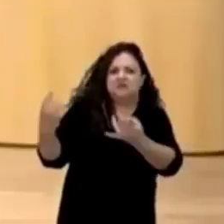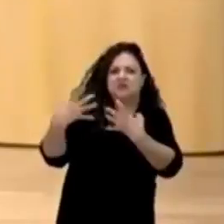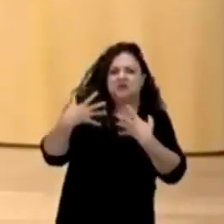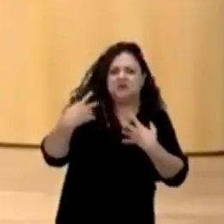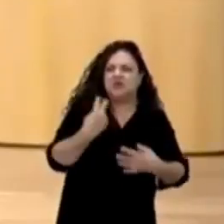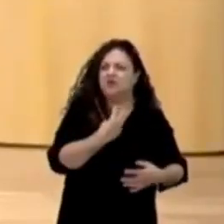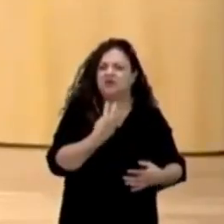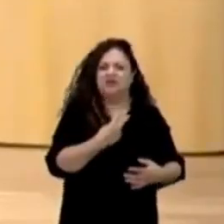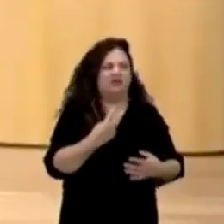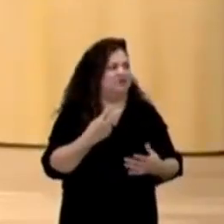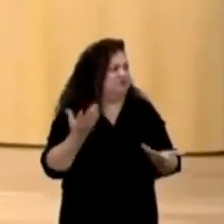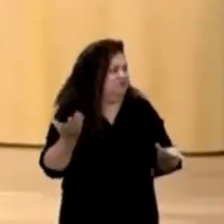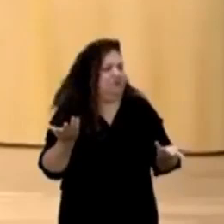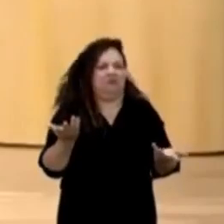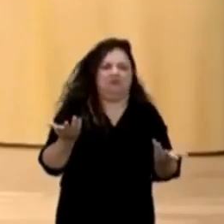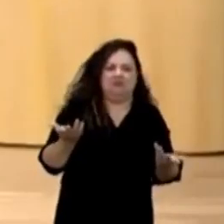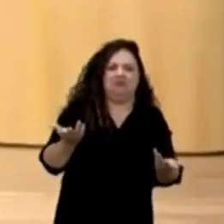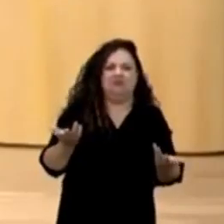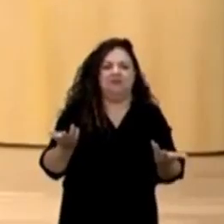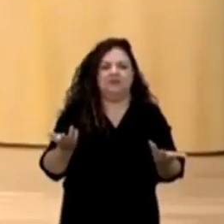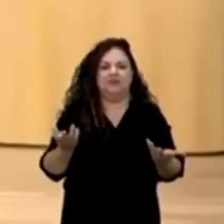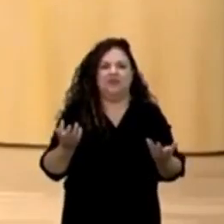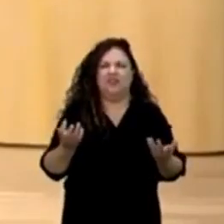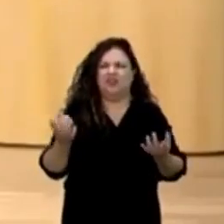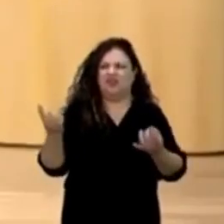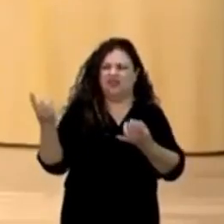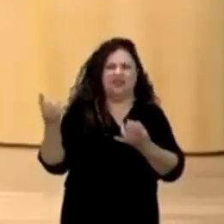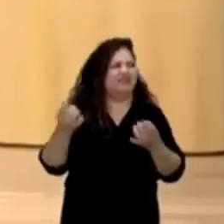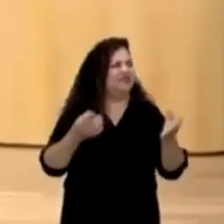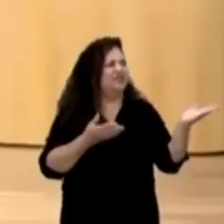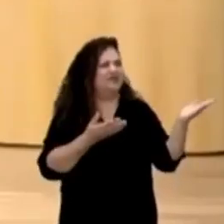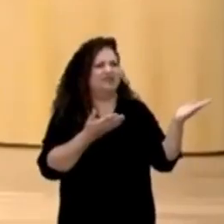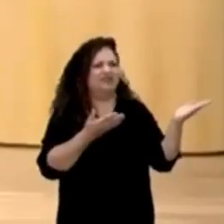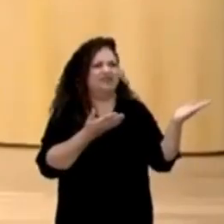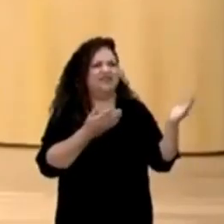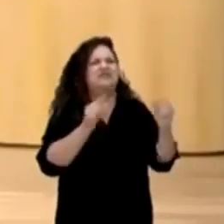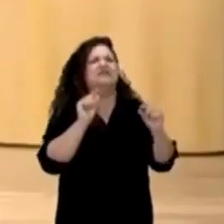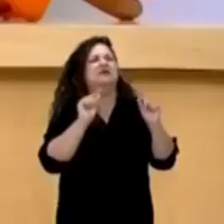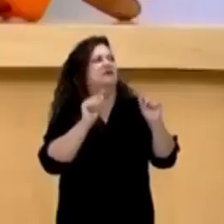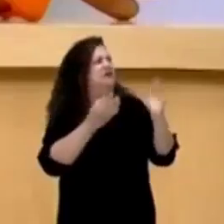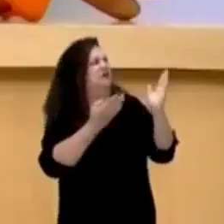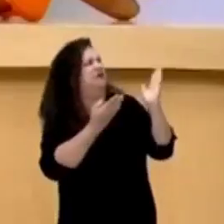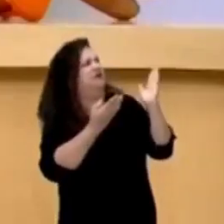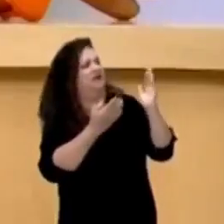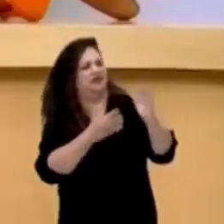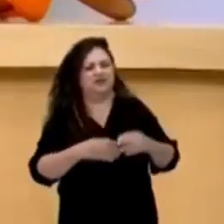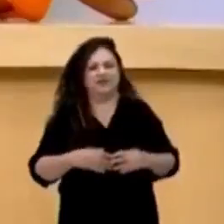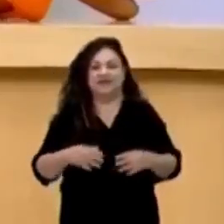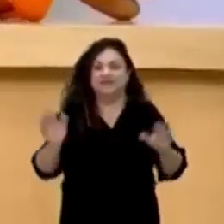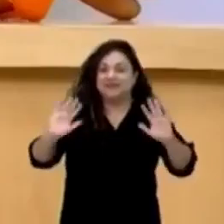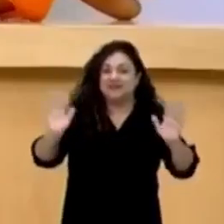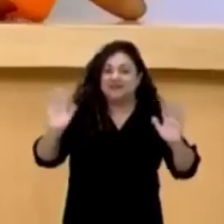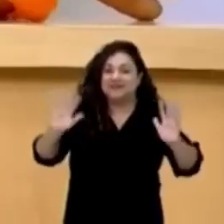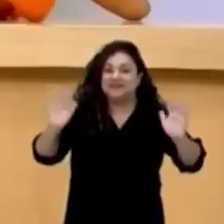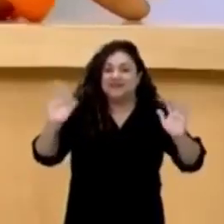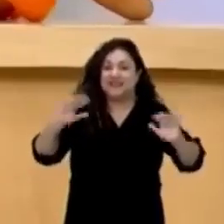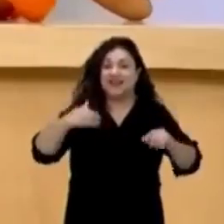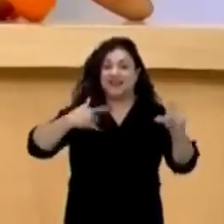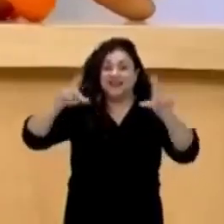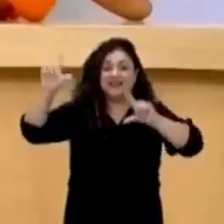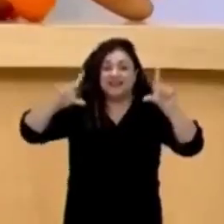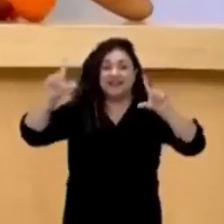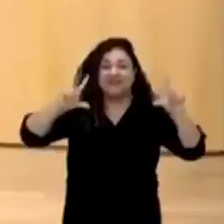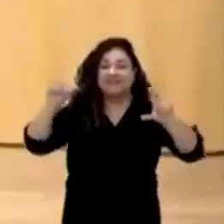Deu linha. Vazou e deixou uns convidados. Tudo bem, gente? Oi, gente! Eu tô na TV, eu tô